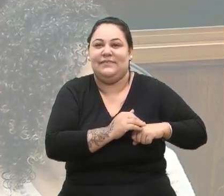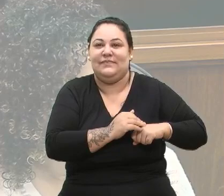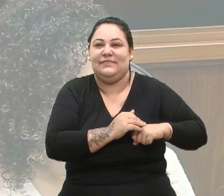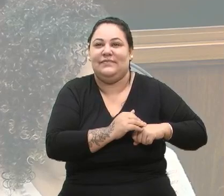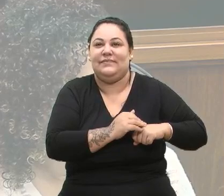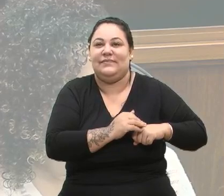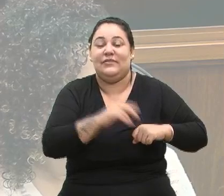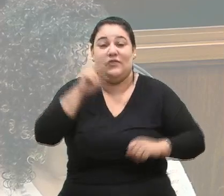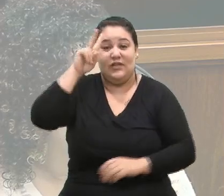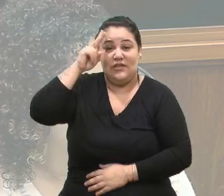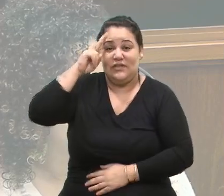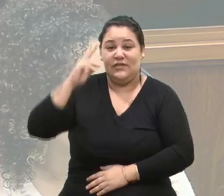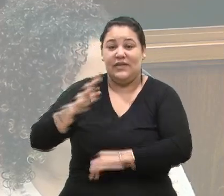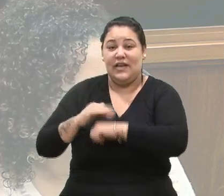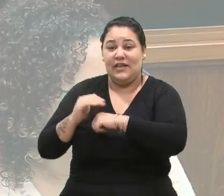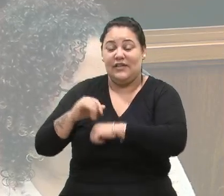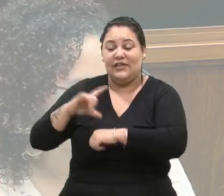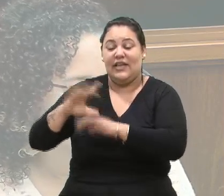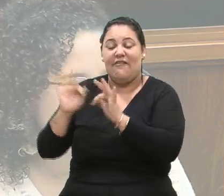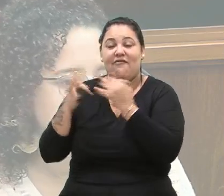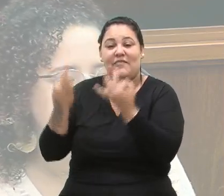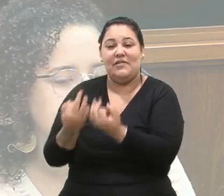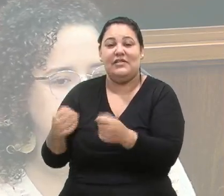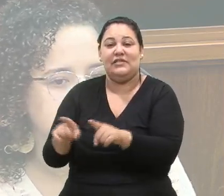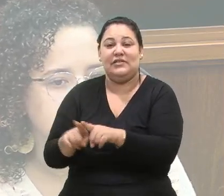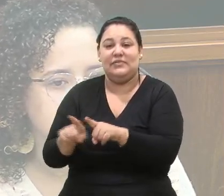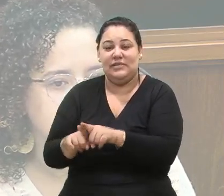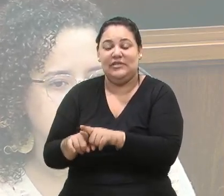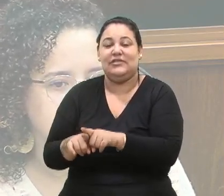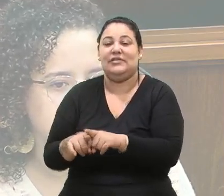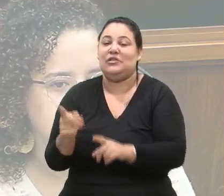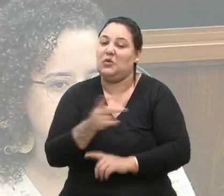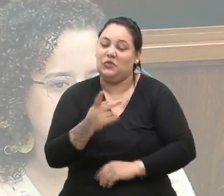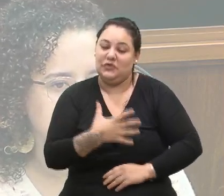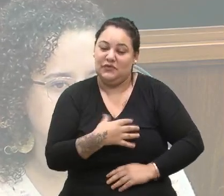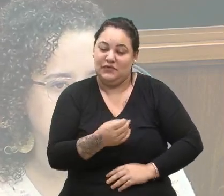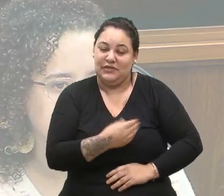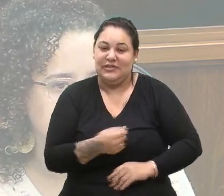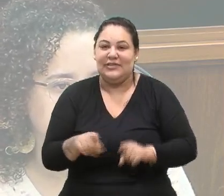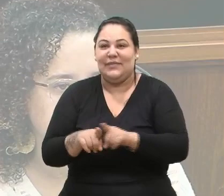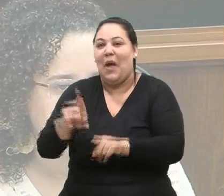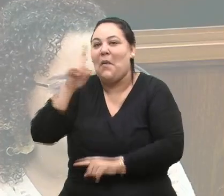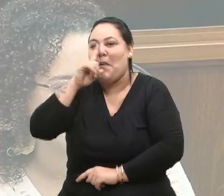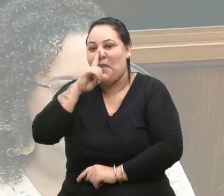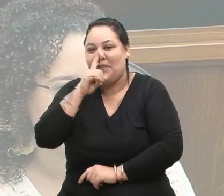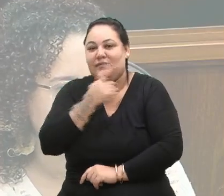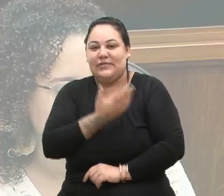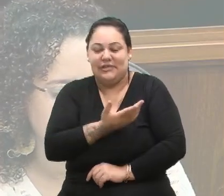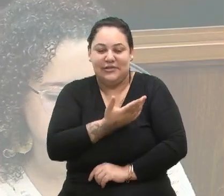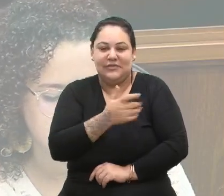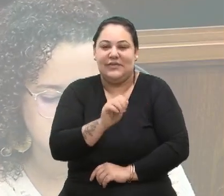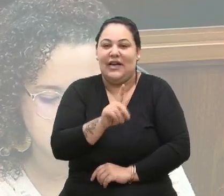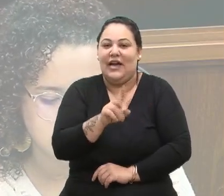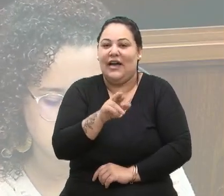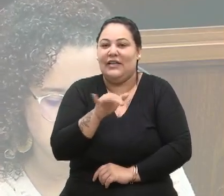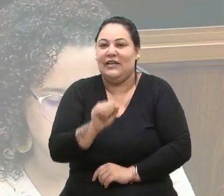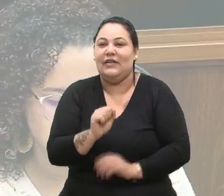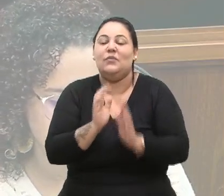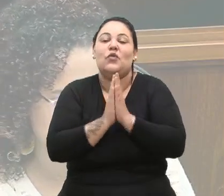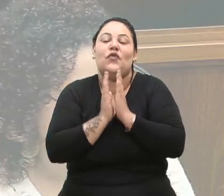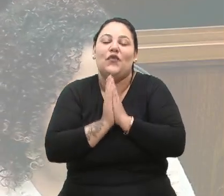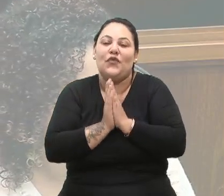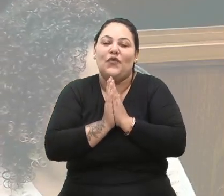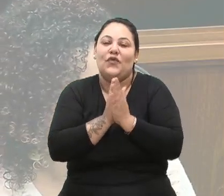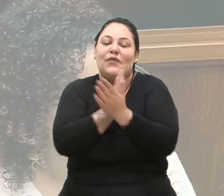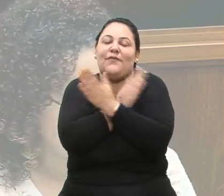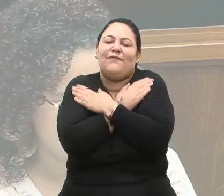o Velocino, pelo carinho que tem à família, aos filhos, à nona. Então, Adri, transmita um forte abraço para esse colega que eu